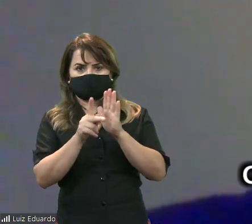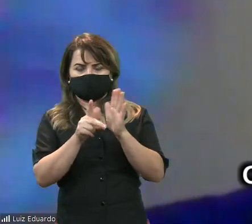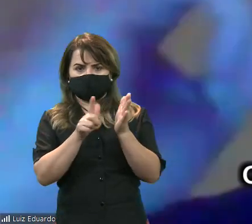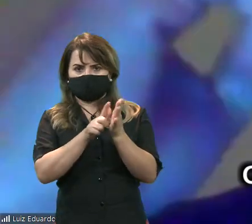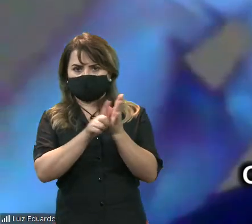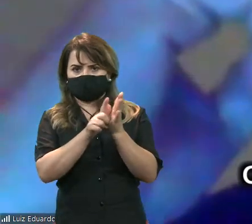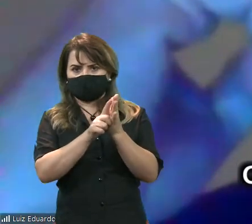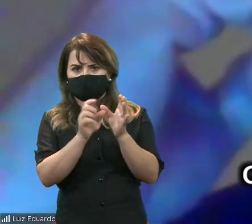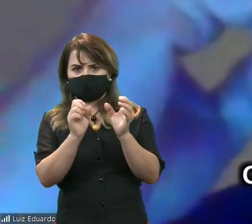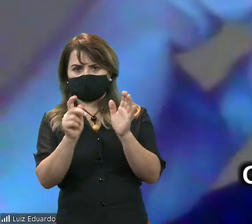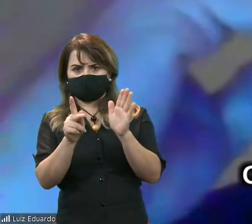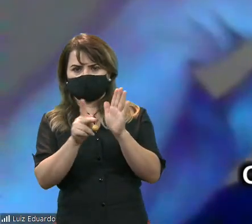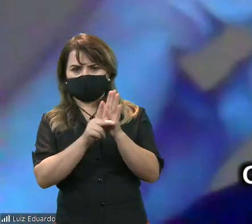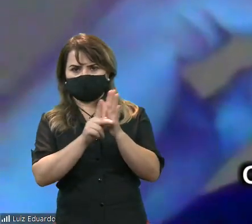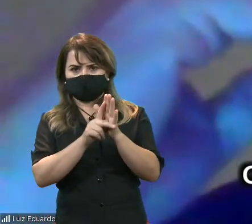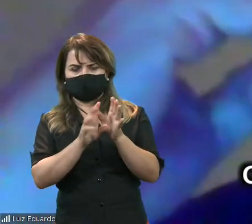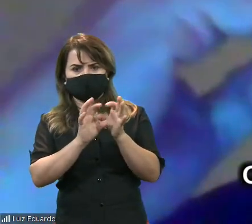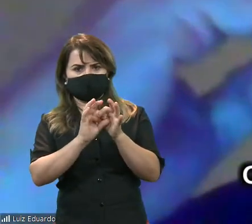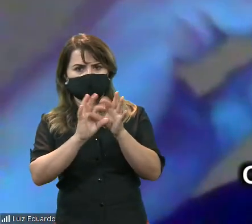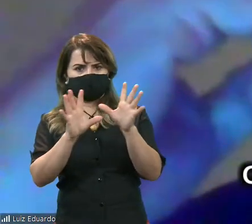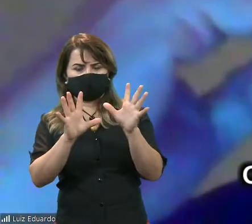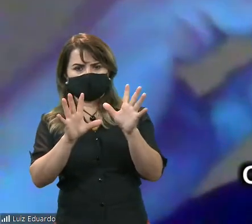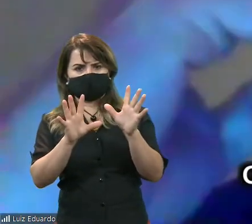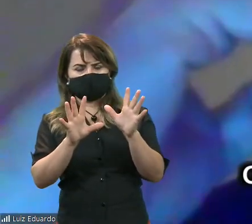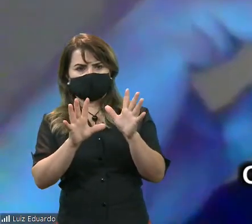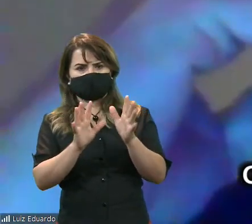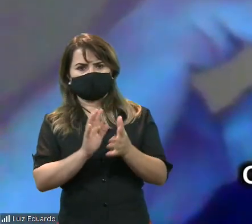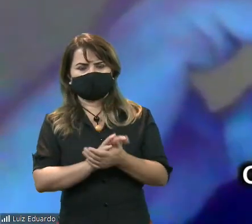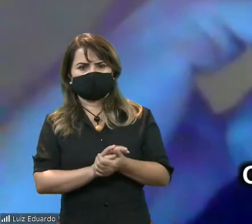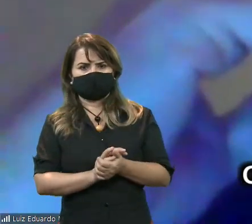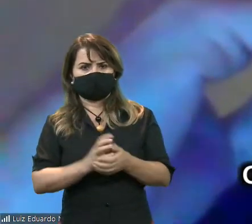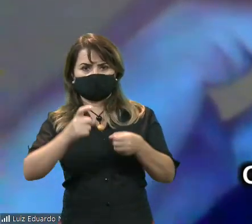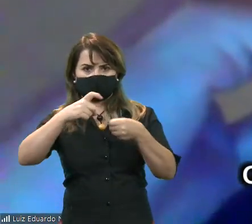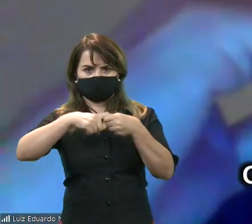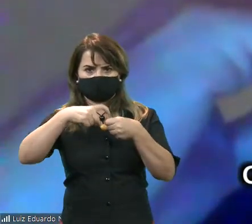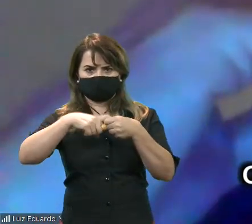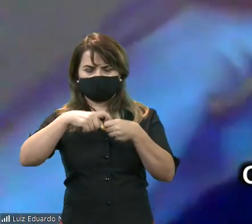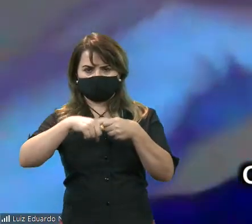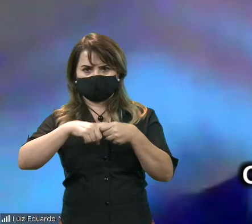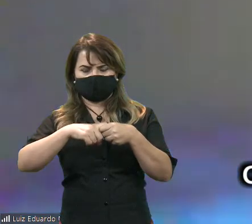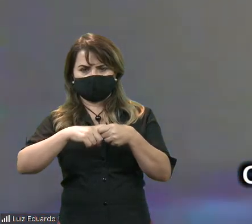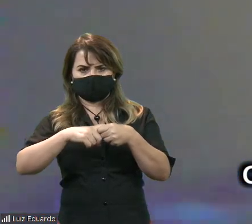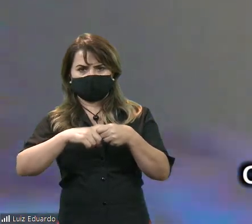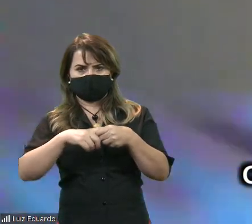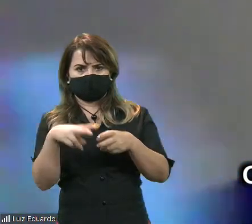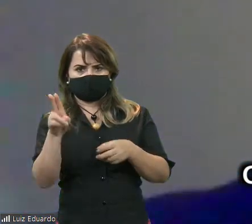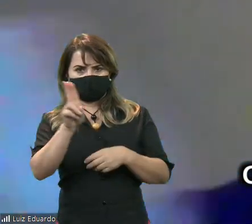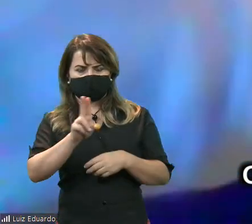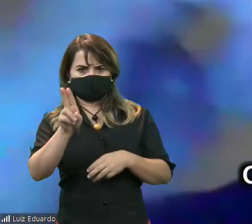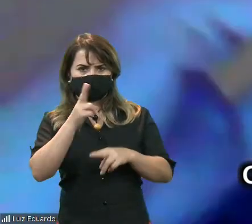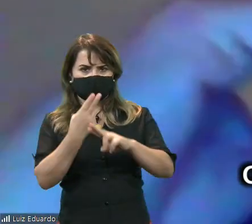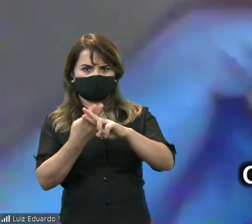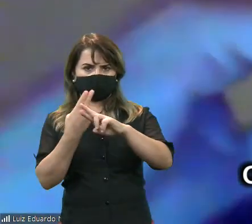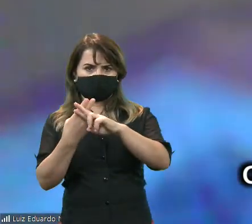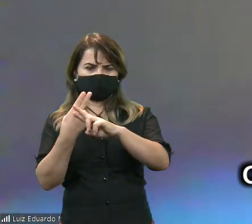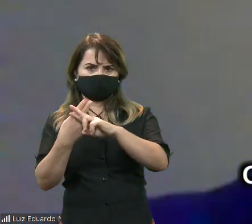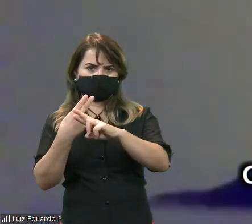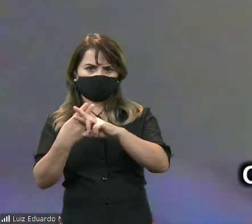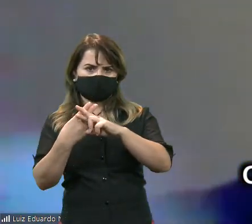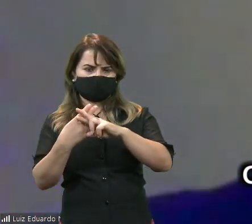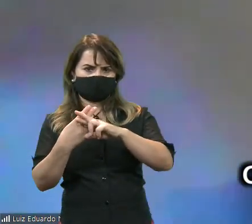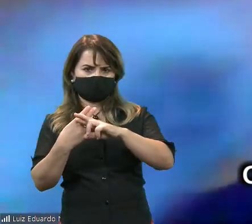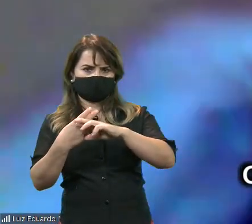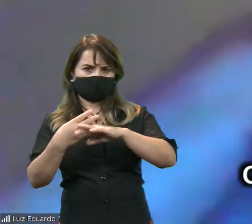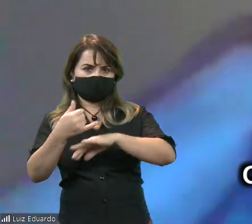da Rumo, não é? No sentido de utilização desta faixa, que é uma faixa